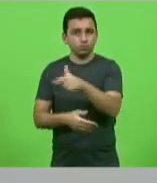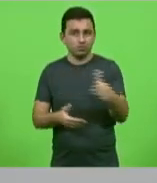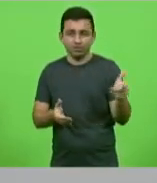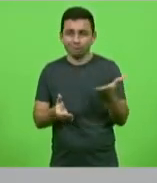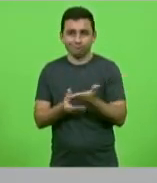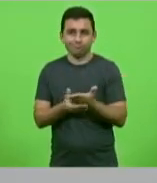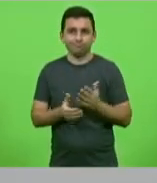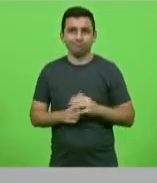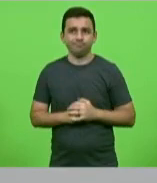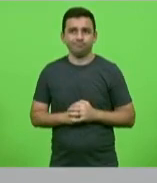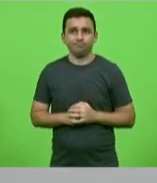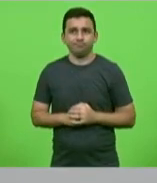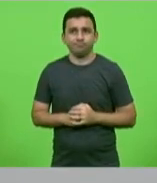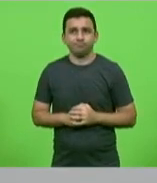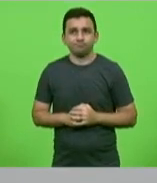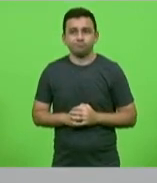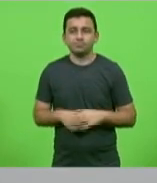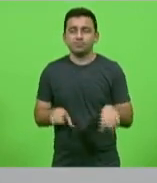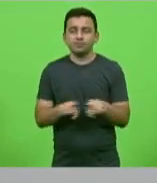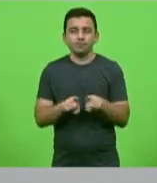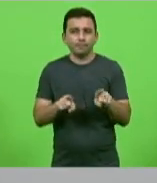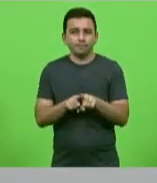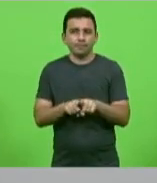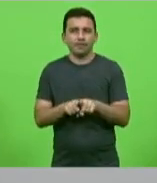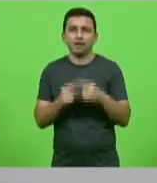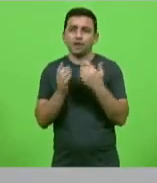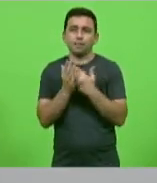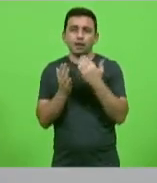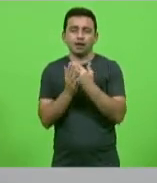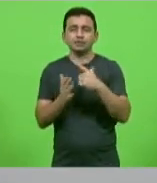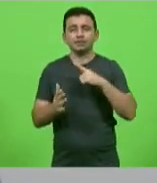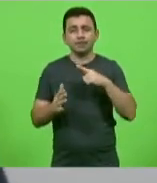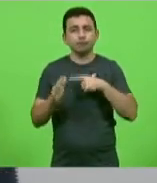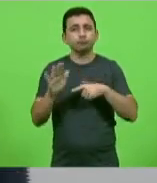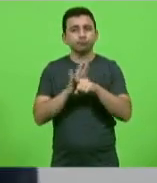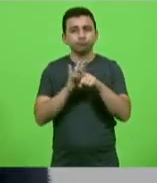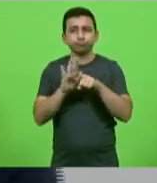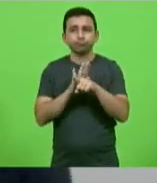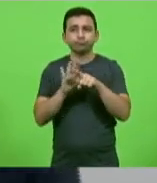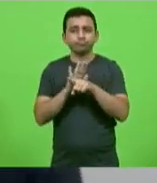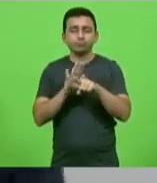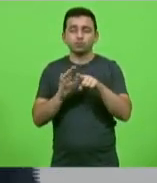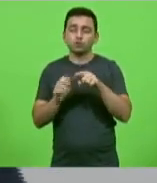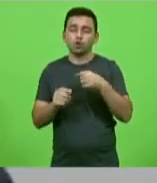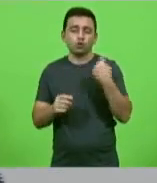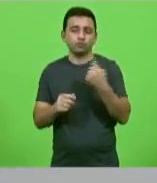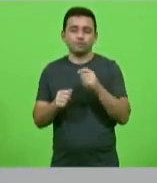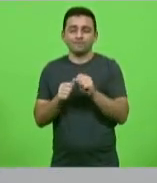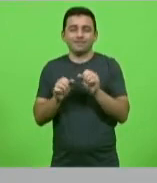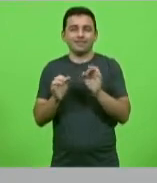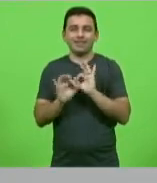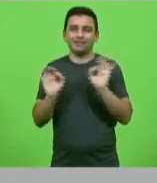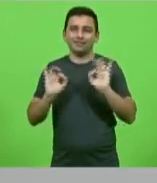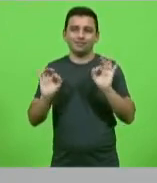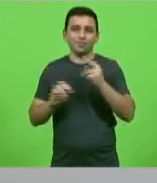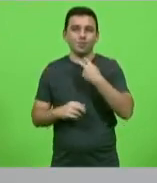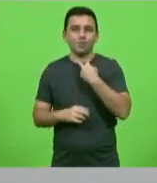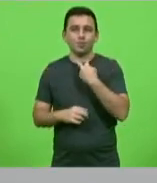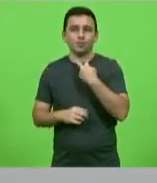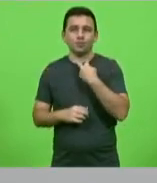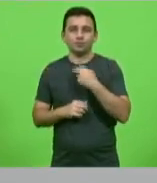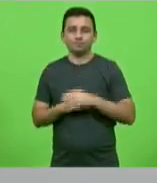Certo? Além disso, são outras conjecturas políticas que nós não podemos fazê-la.